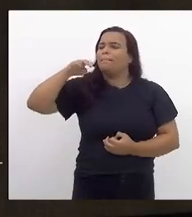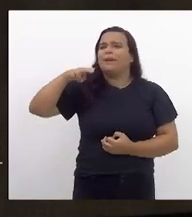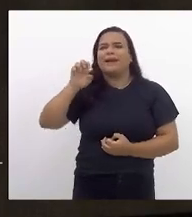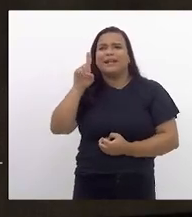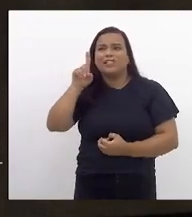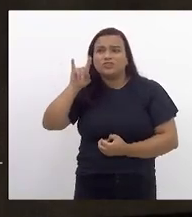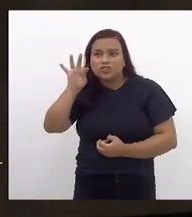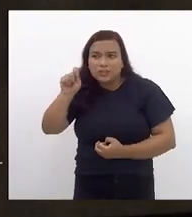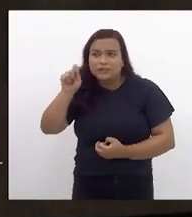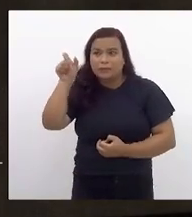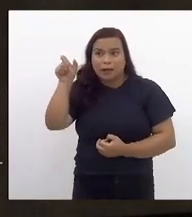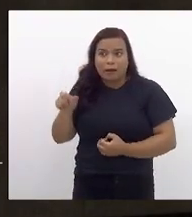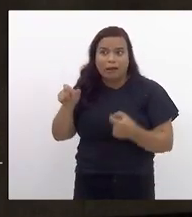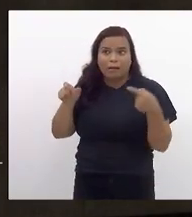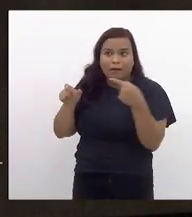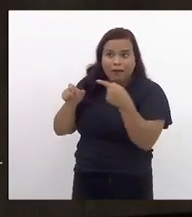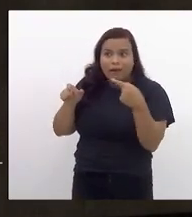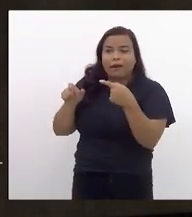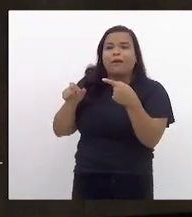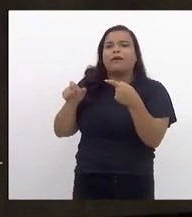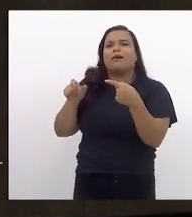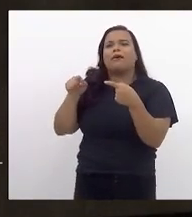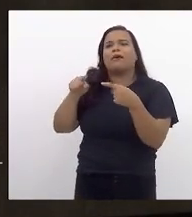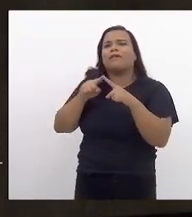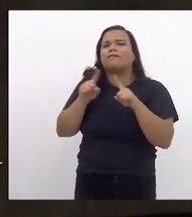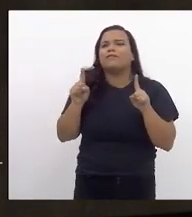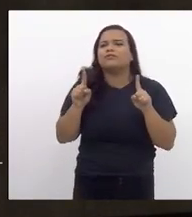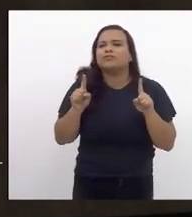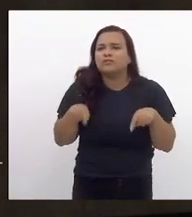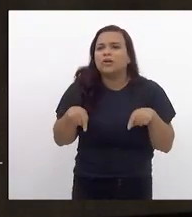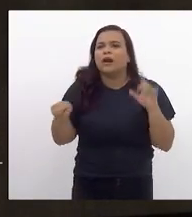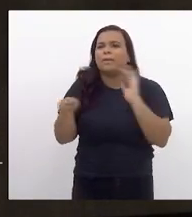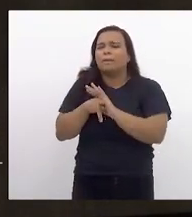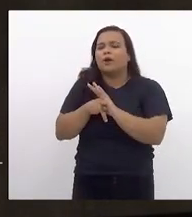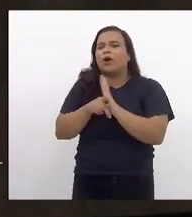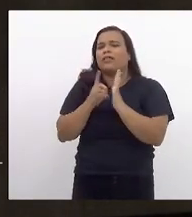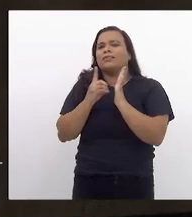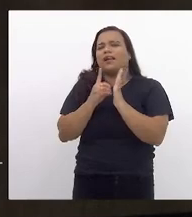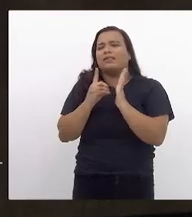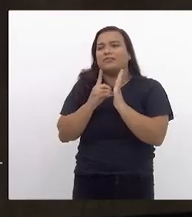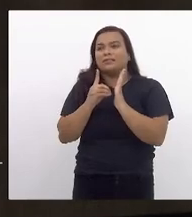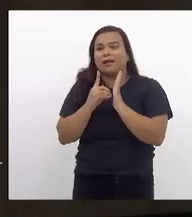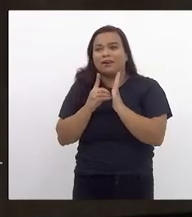foi somente funcionária do DETRAN,